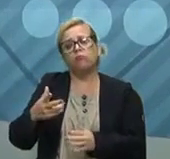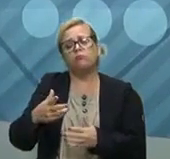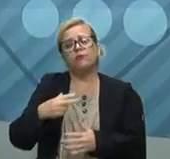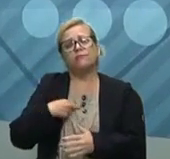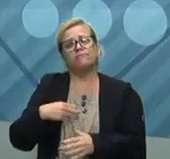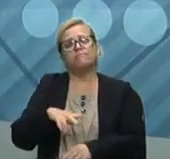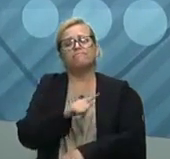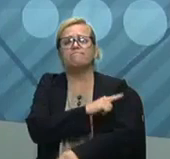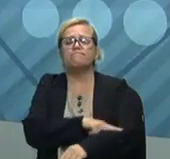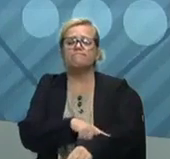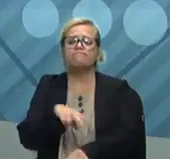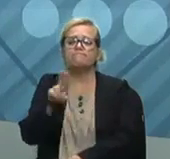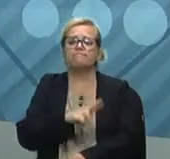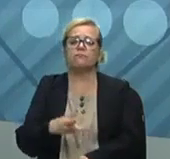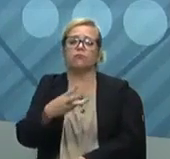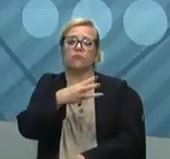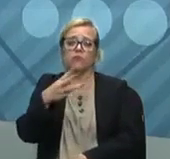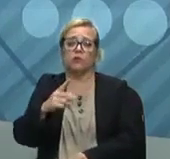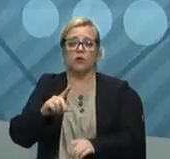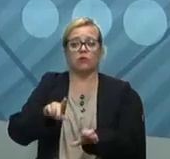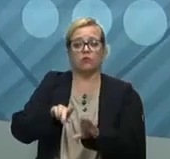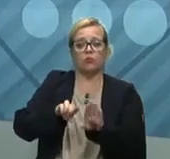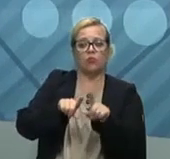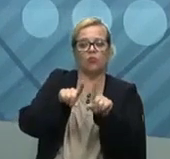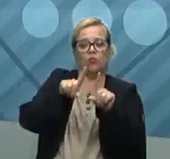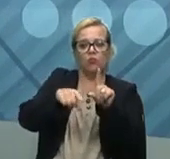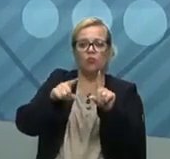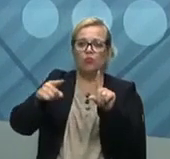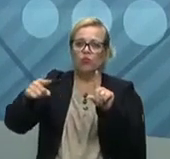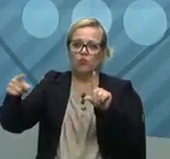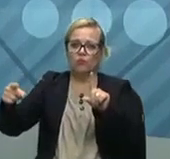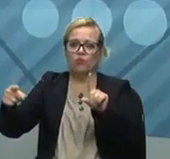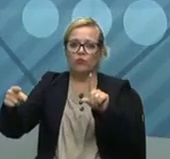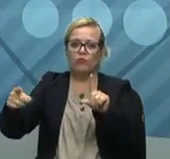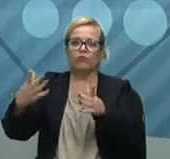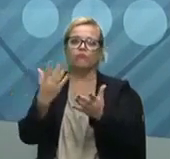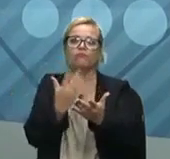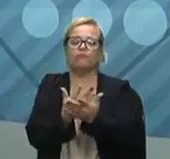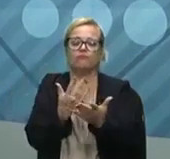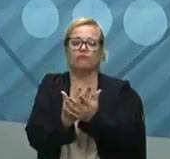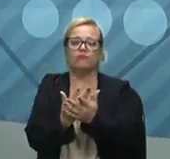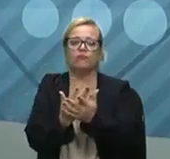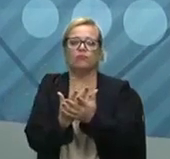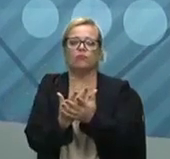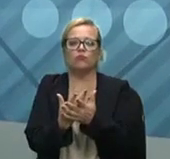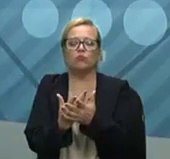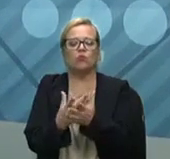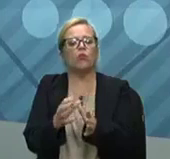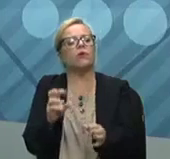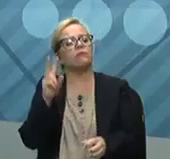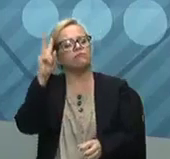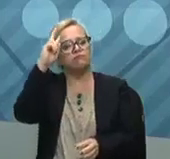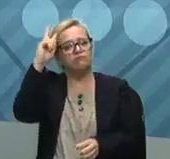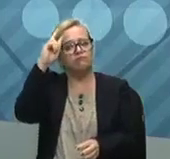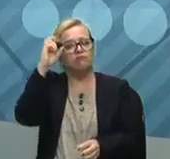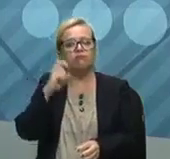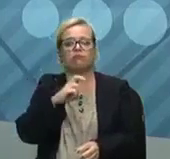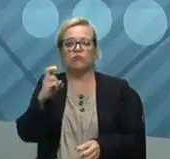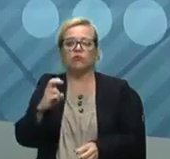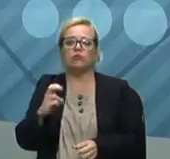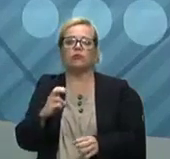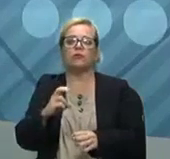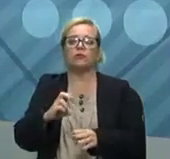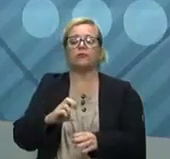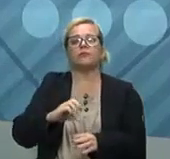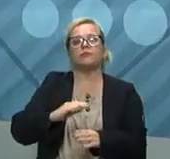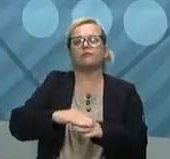sempre costumo utilizar 3 casas decimais no nosso estudo, faço um arredondamento, lembrando que de 5 para cima eu